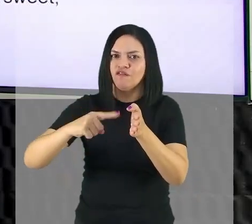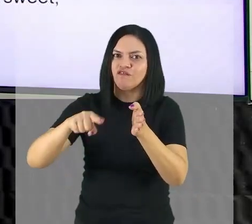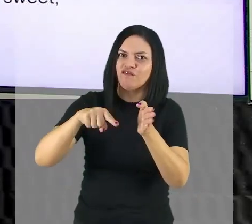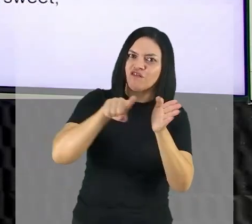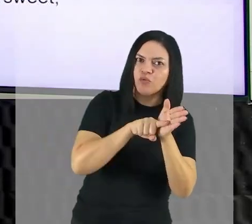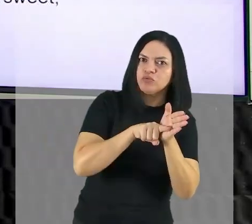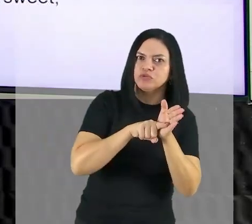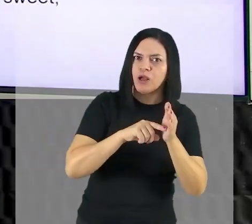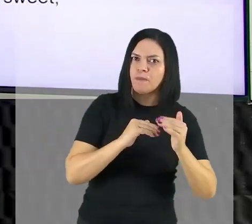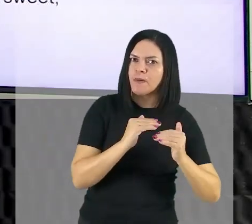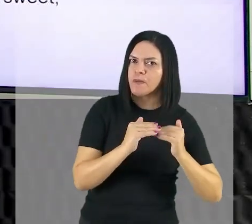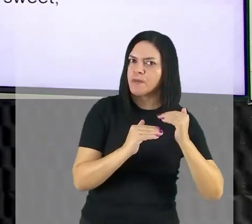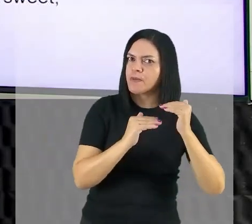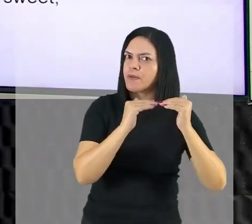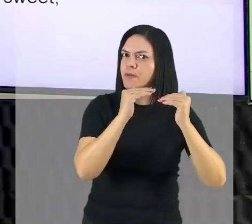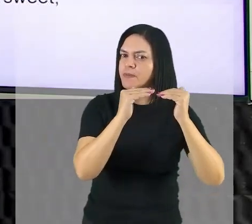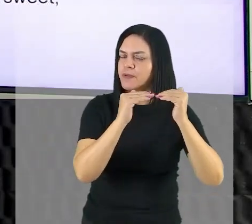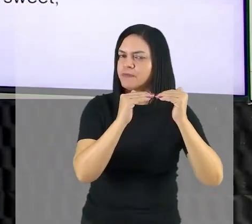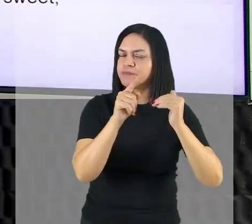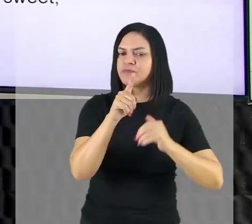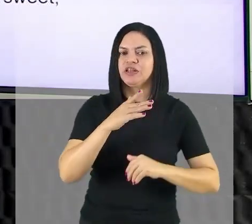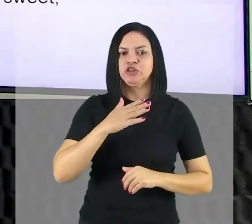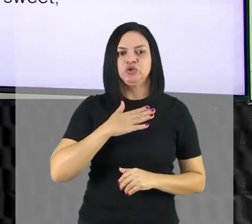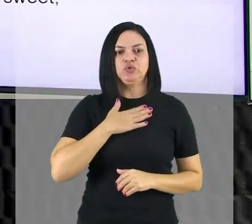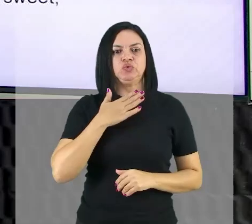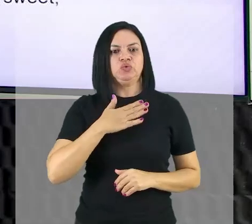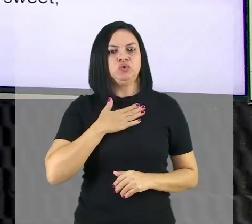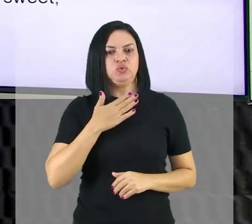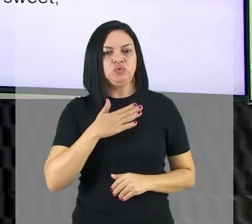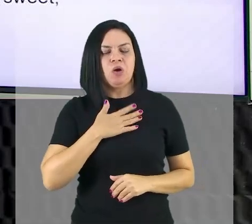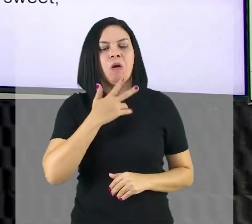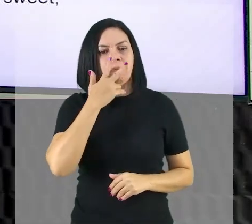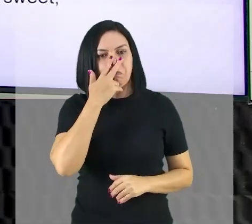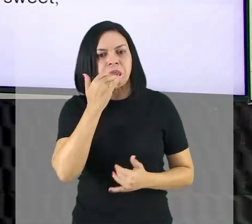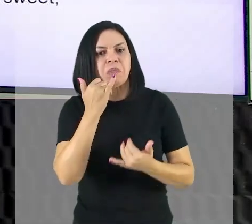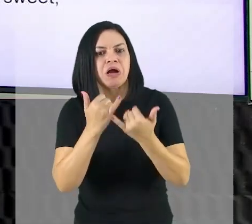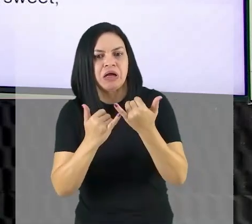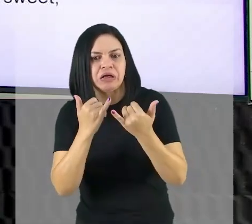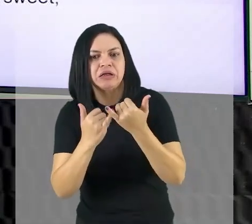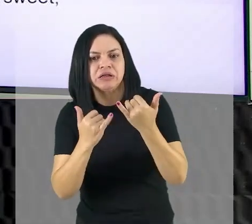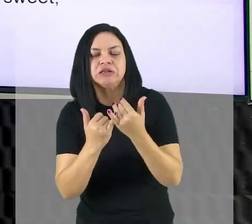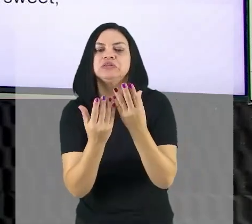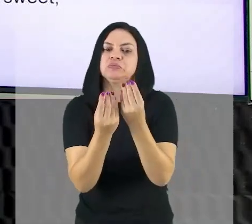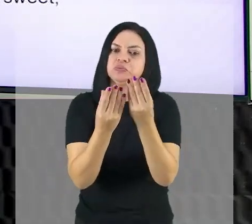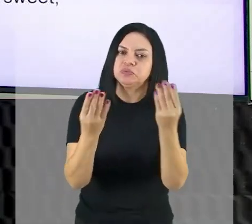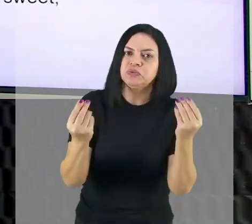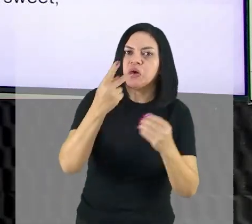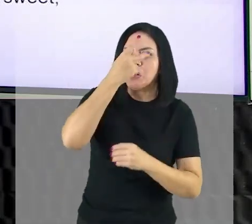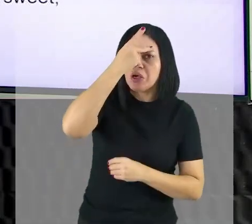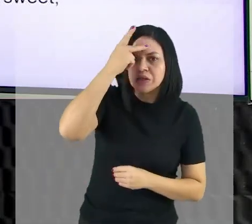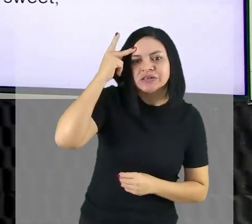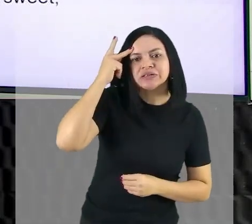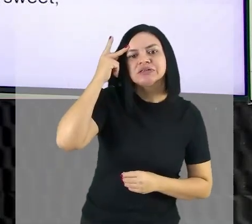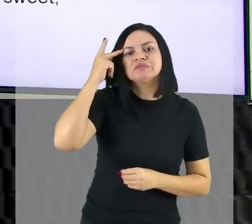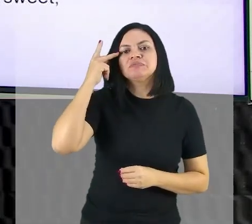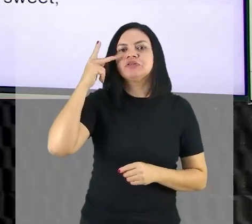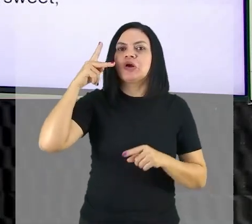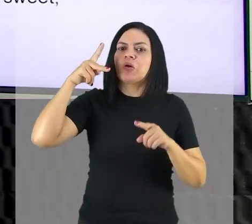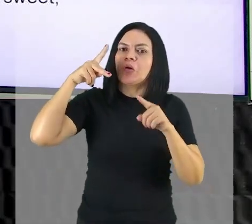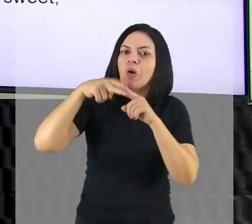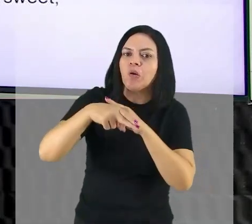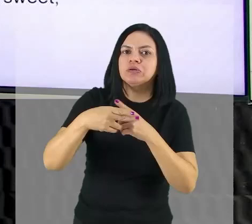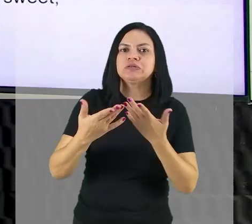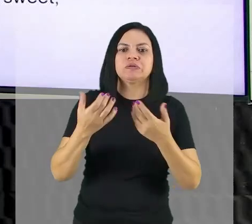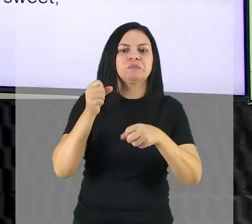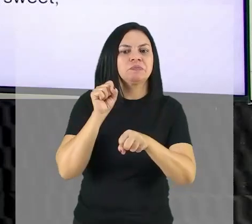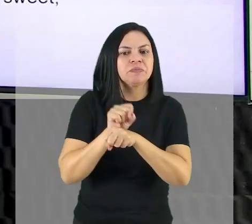tratando. Surpreendente é como pode soar, muitas pessoas cortaram, né, que pararam